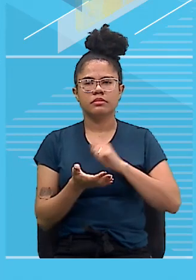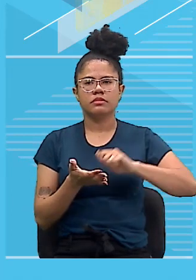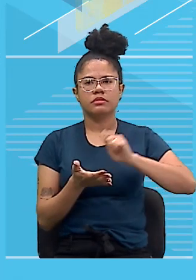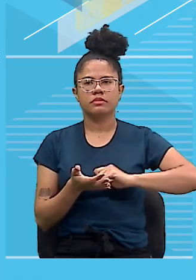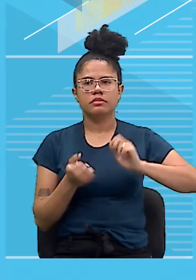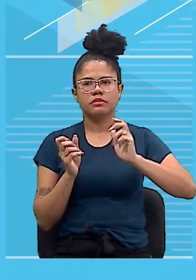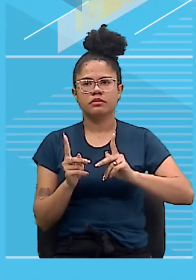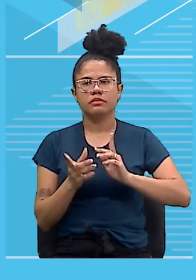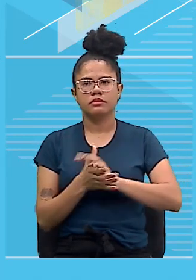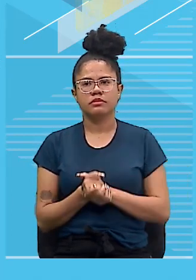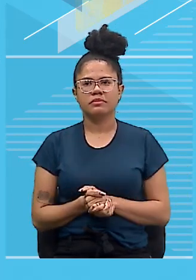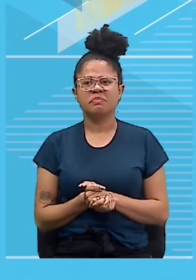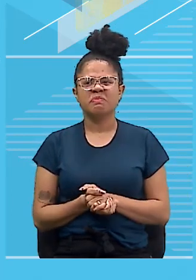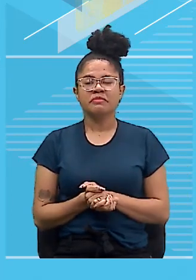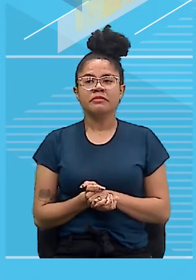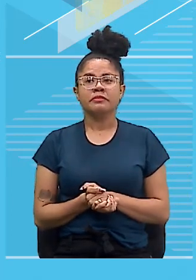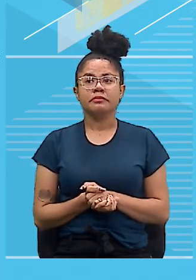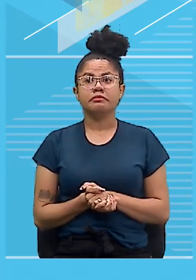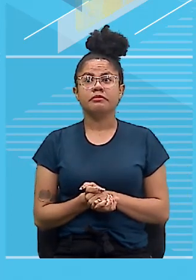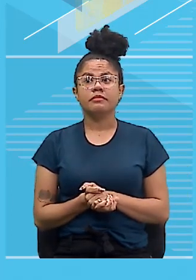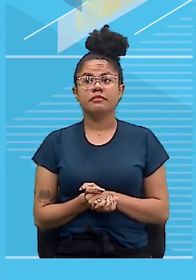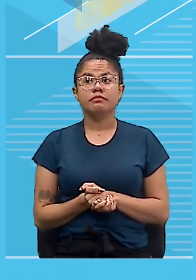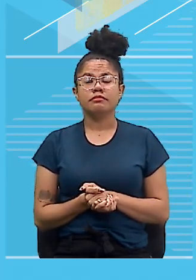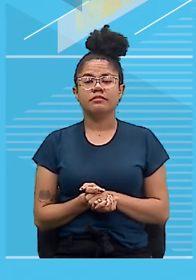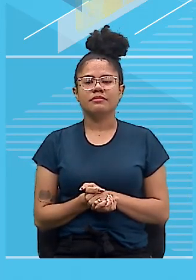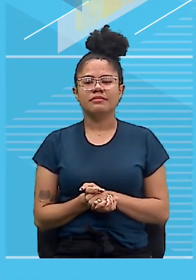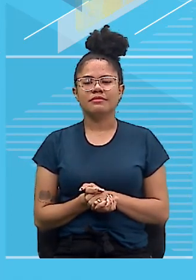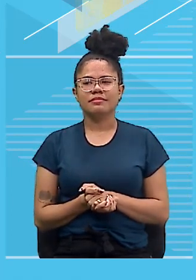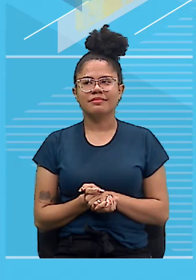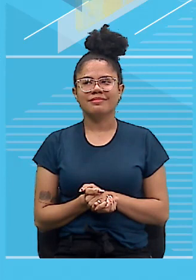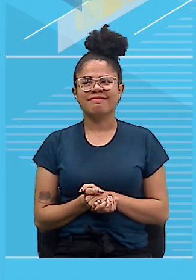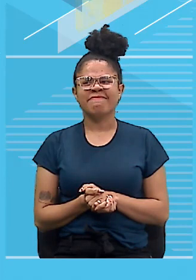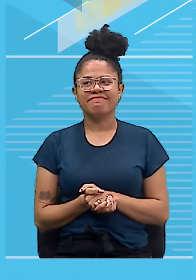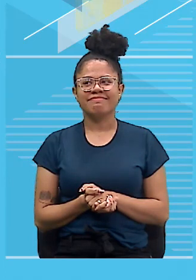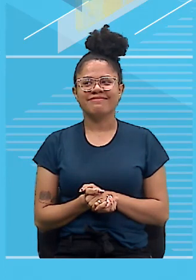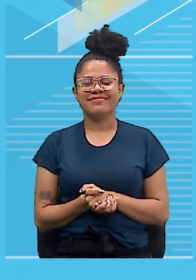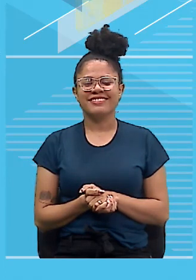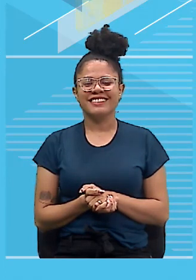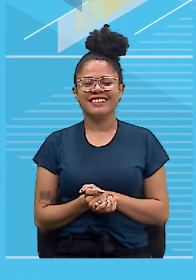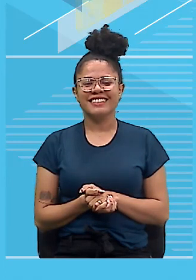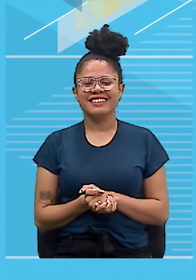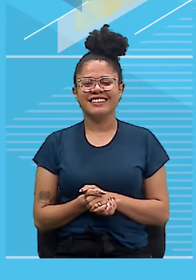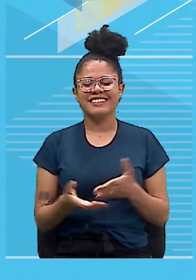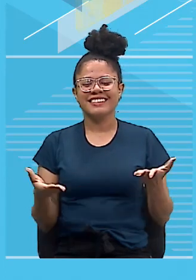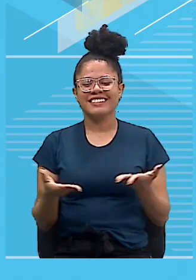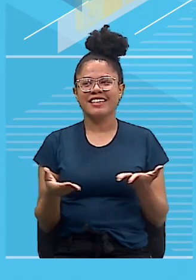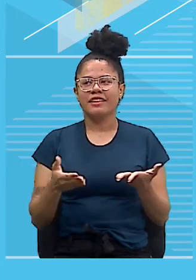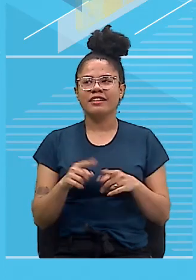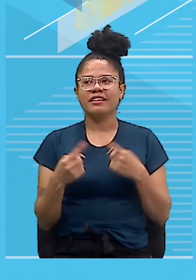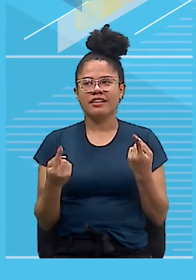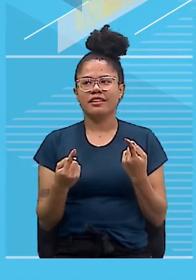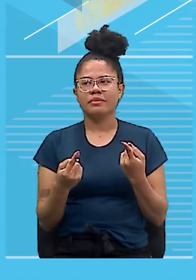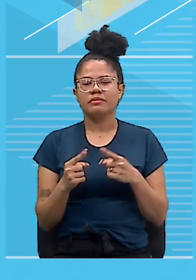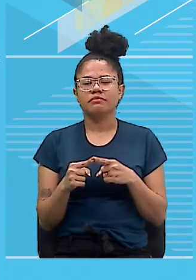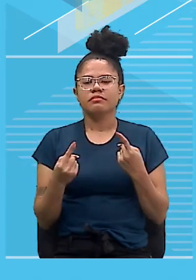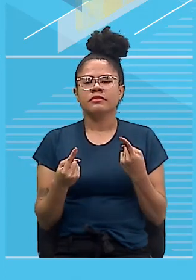ali é impressionante galera é uma loucura Felipe Adriana Professor esse grupo ainda existe